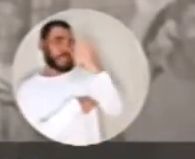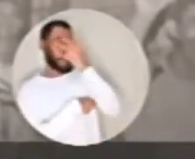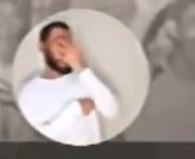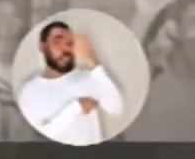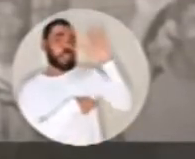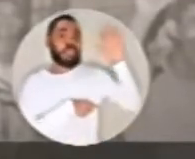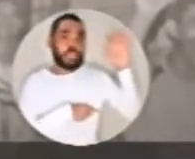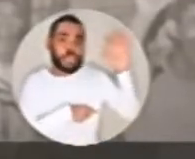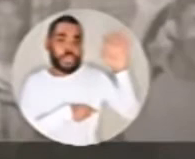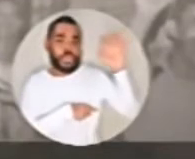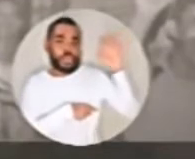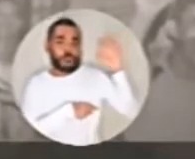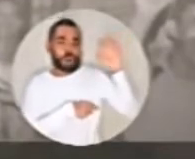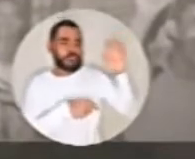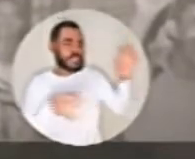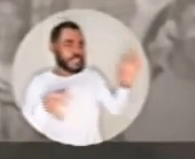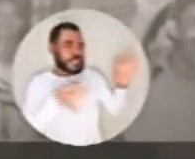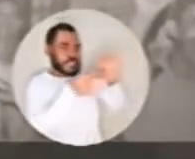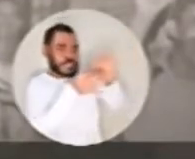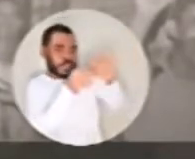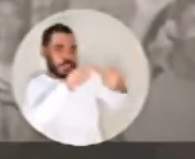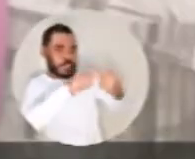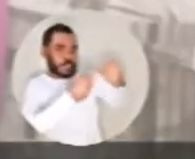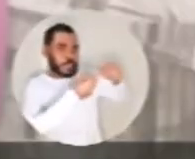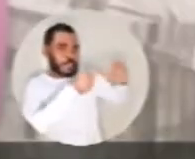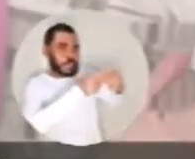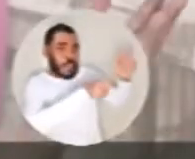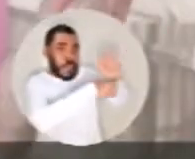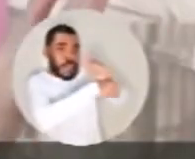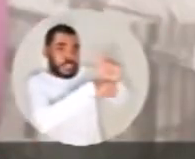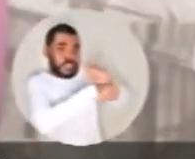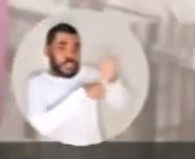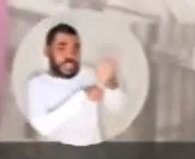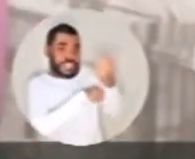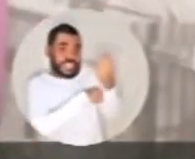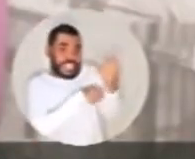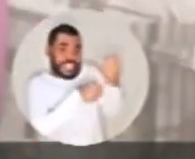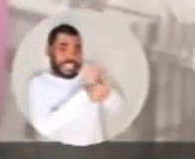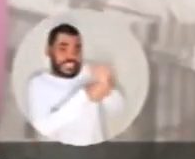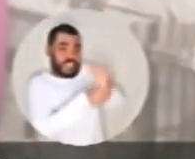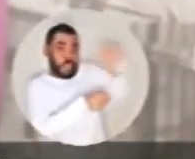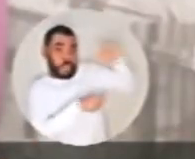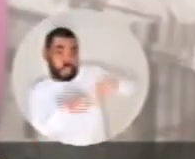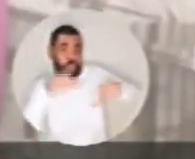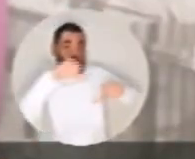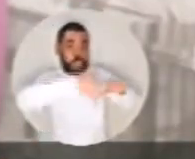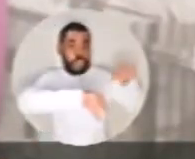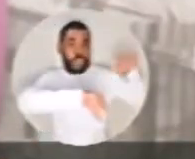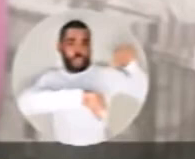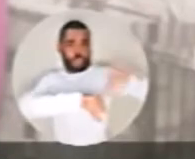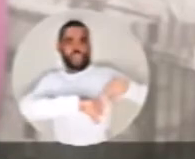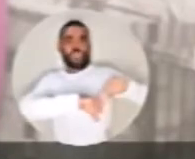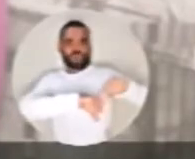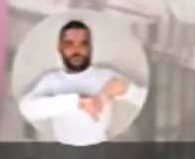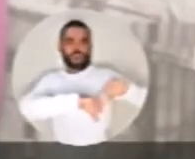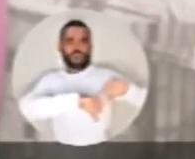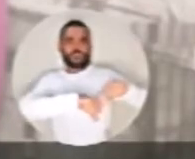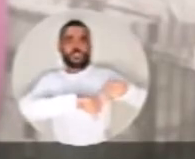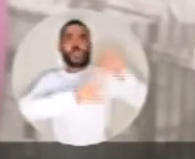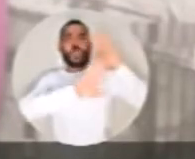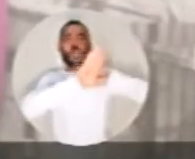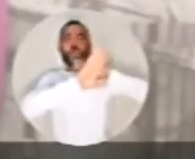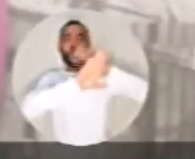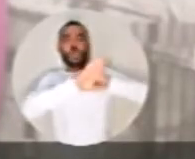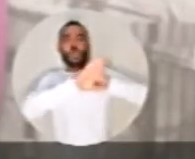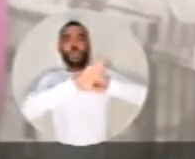16 anos e acumula mais fracassos do que vitórias. Eles deixaram de lado o debate ideológico e as críticas duras que fizeram ao